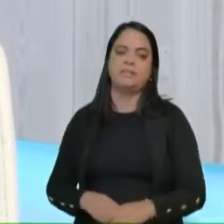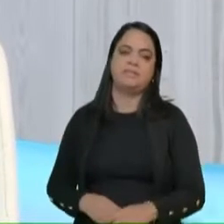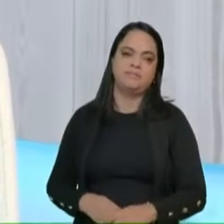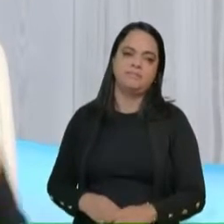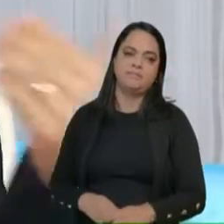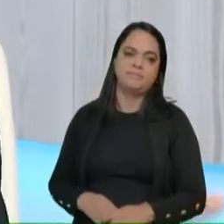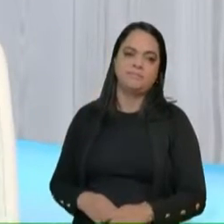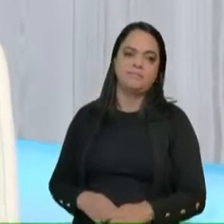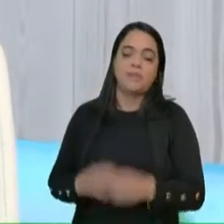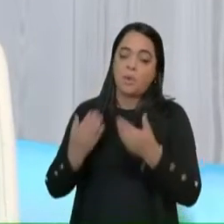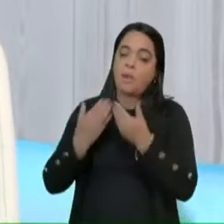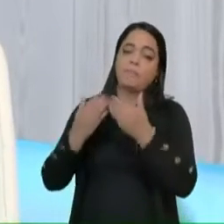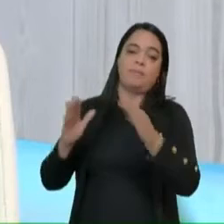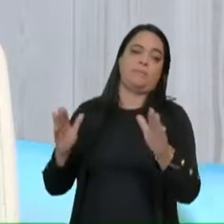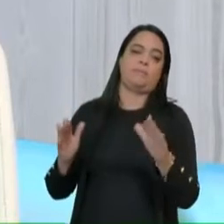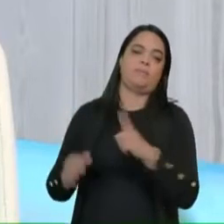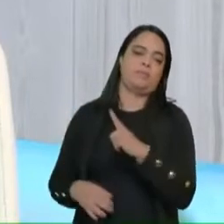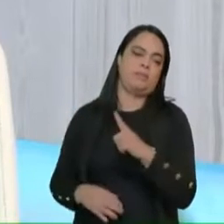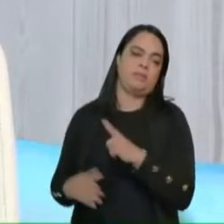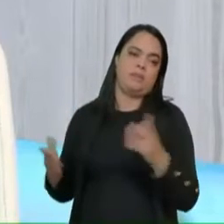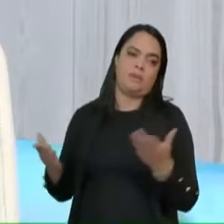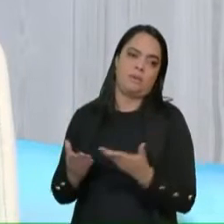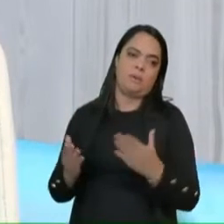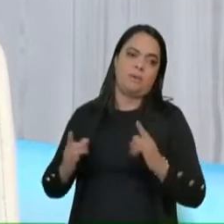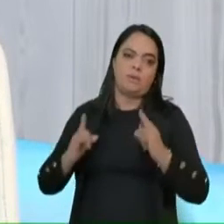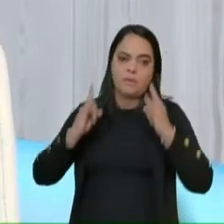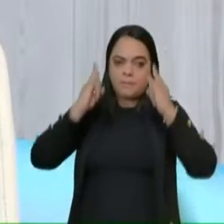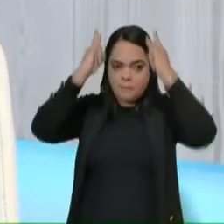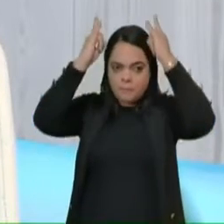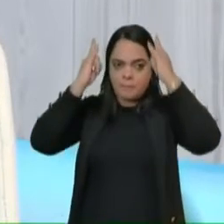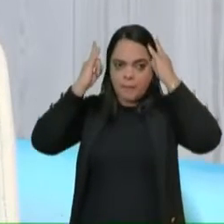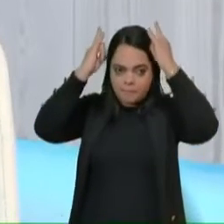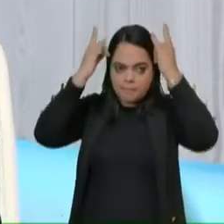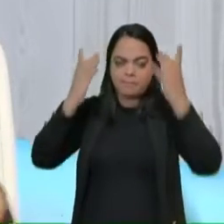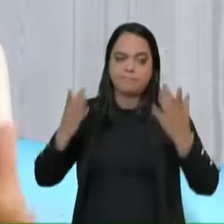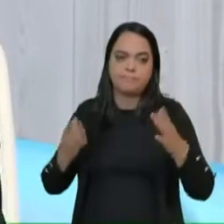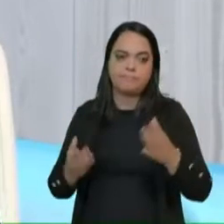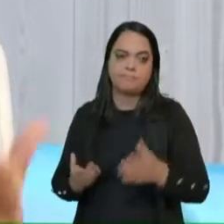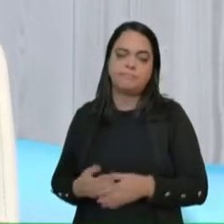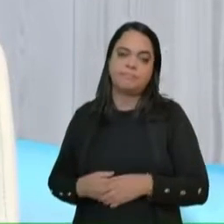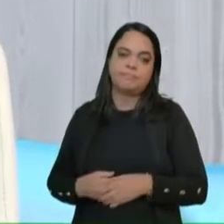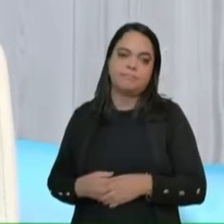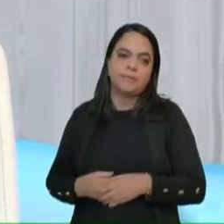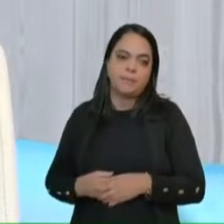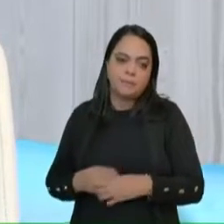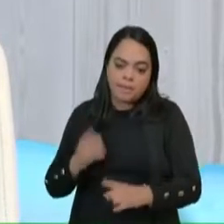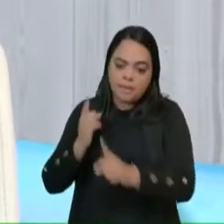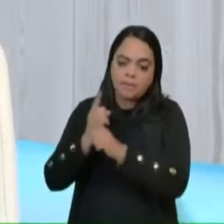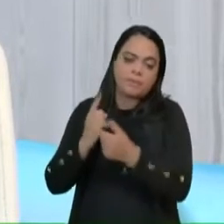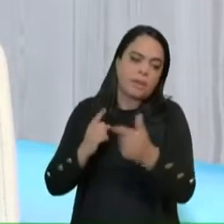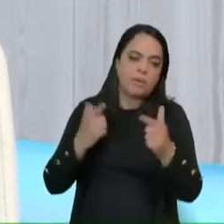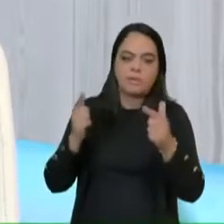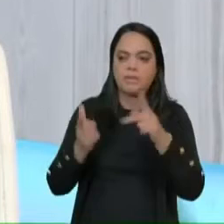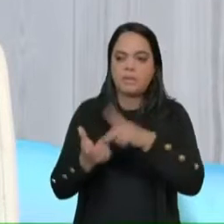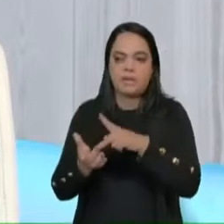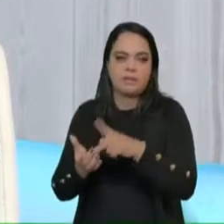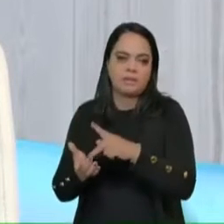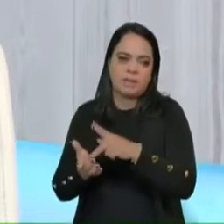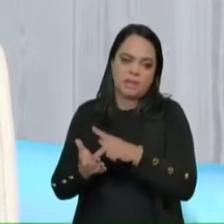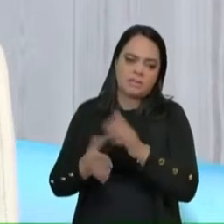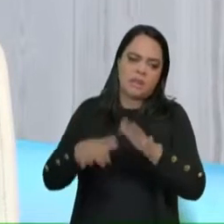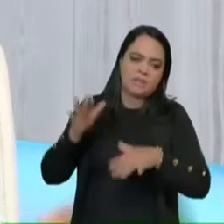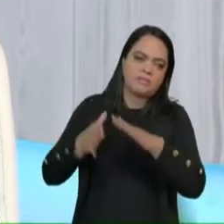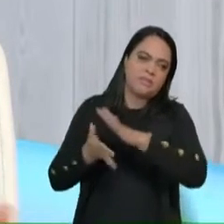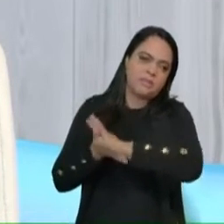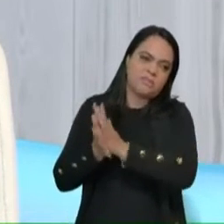né com essa abertura né que que o Papa concede a tantas outras realidades que às vezes são discriminadas mas